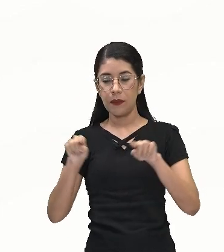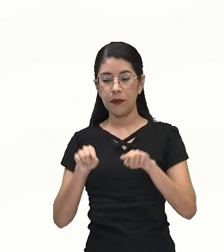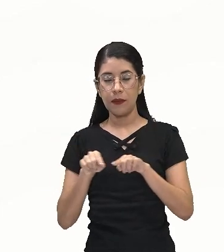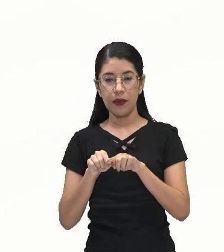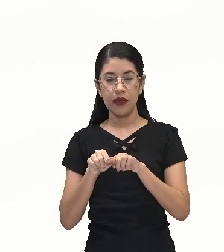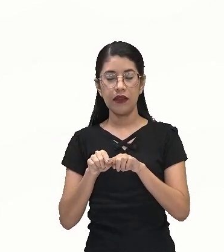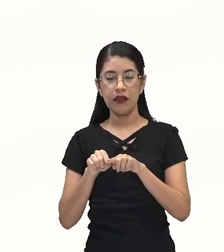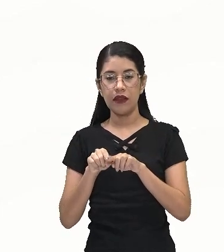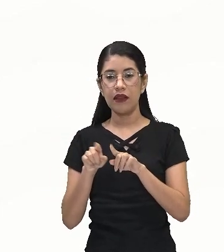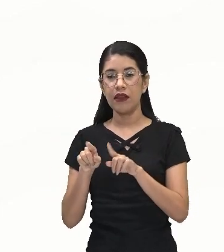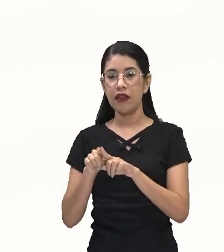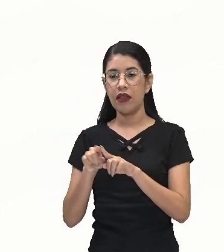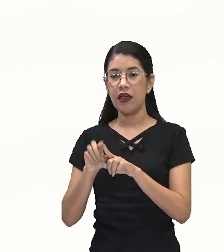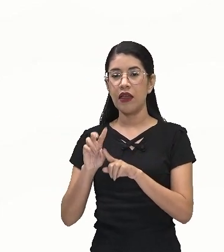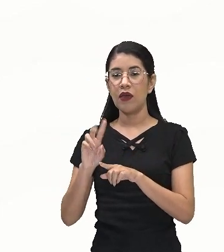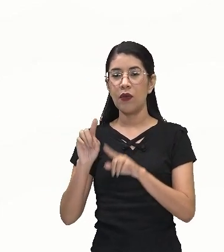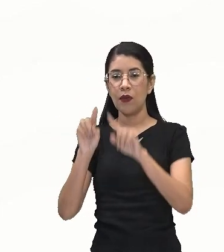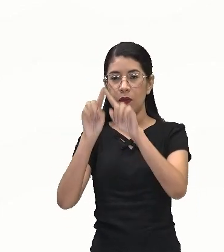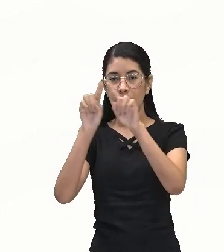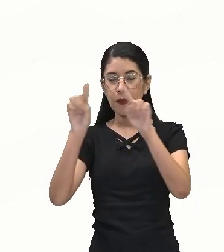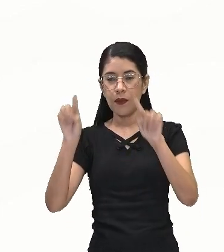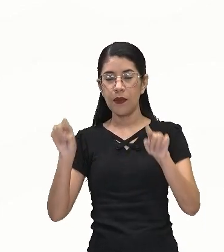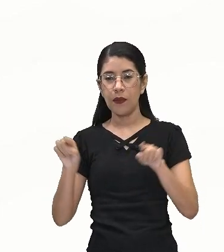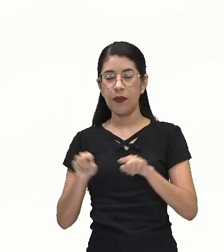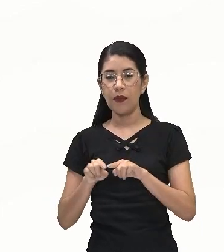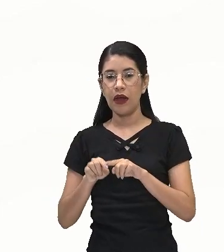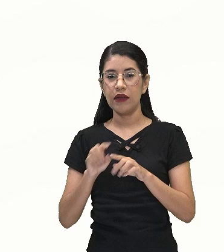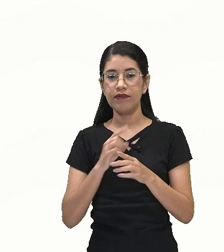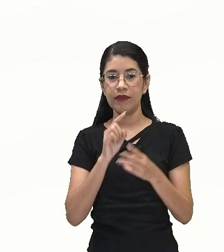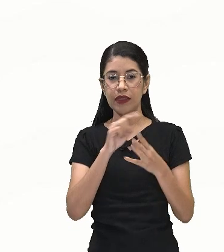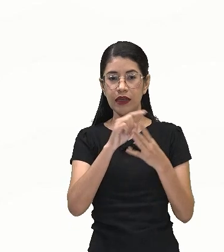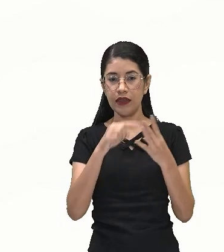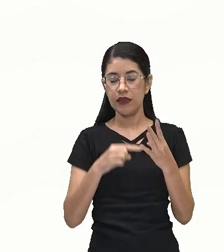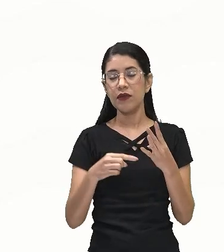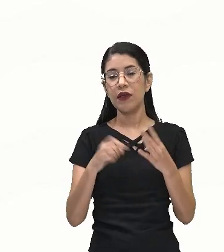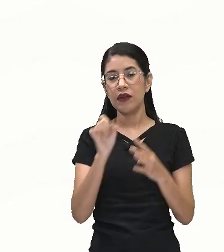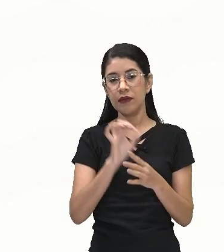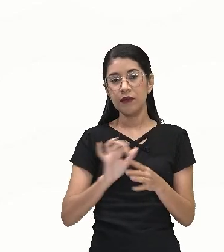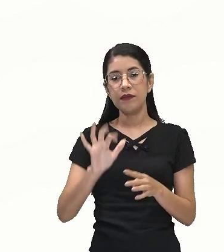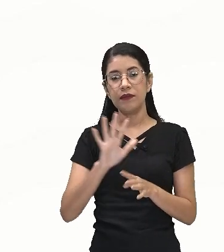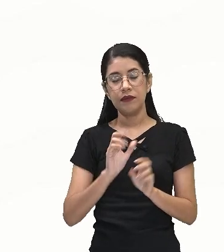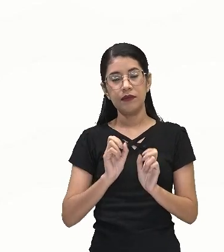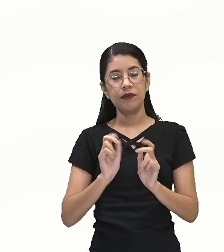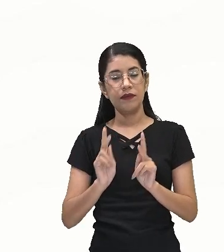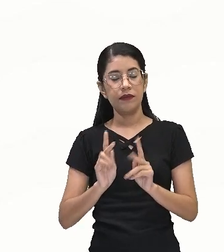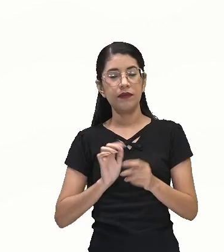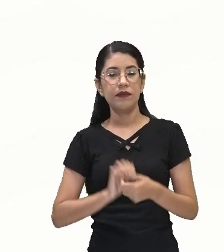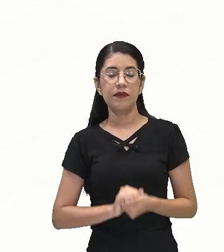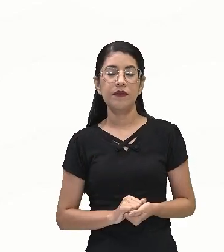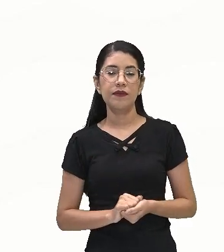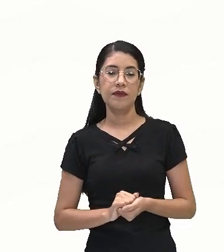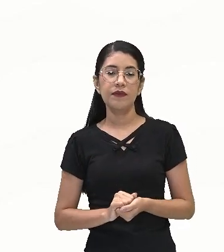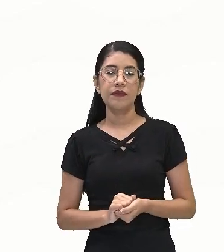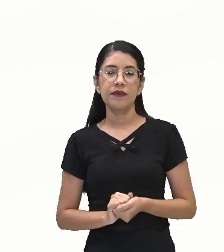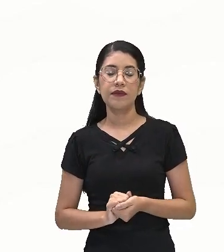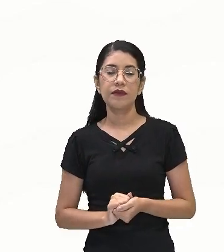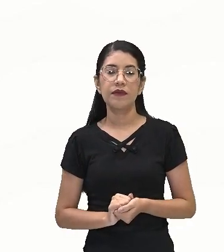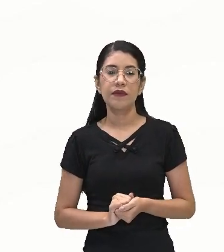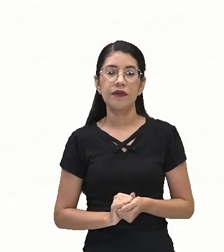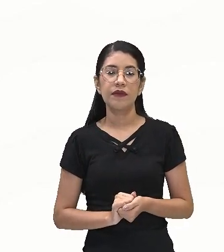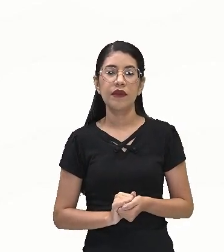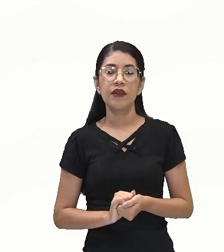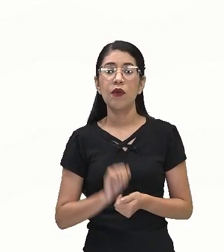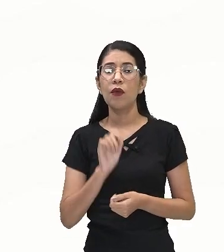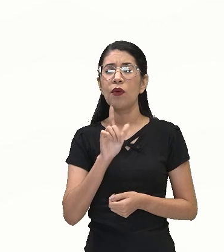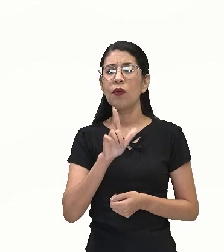e temos o hexágono regular, ok? Então, quem é o meu